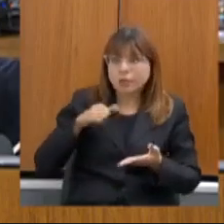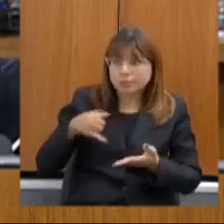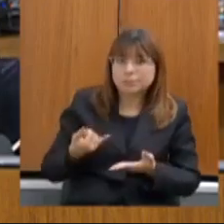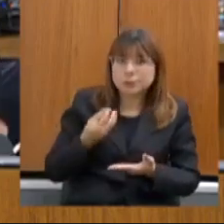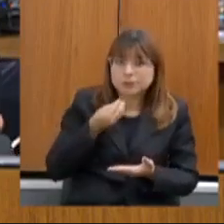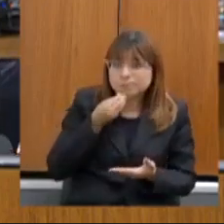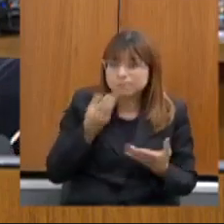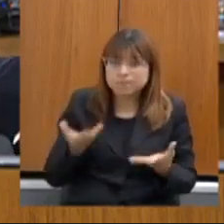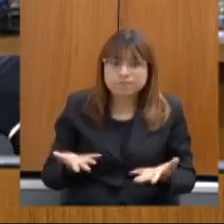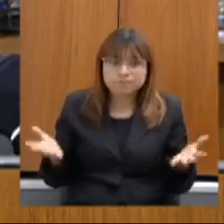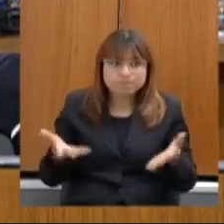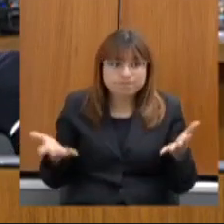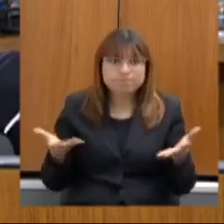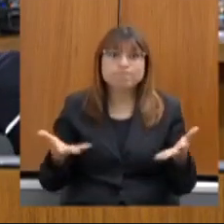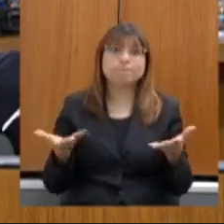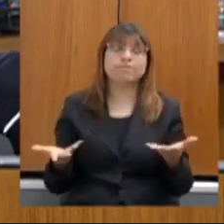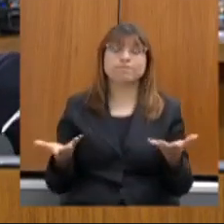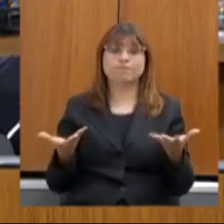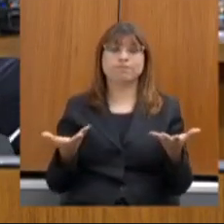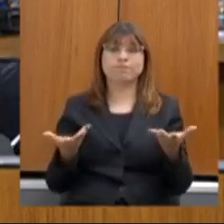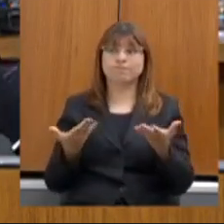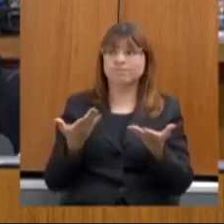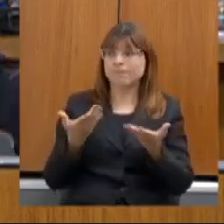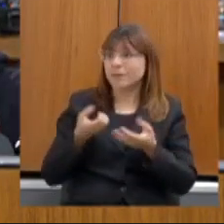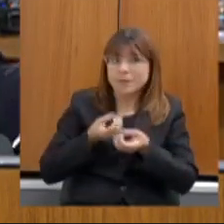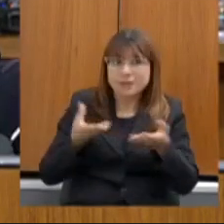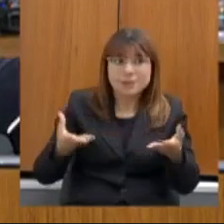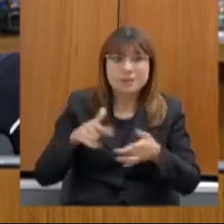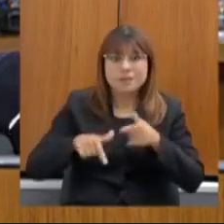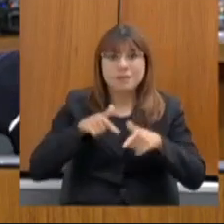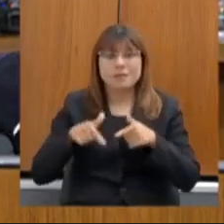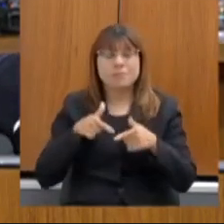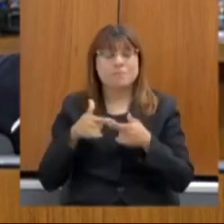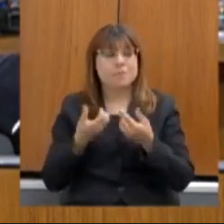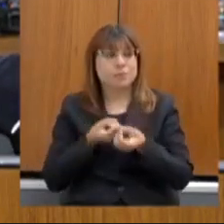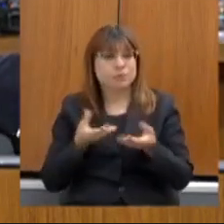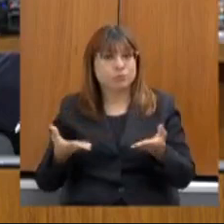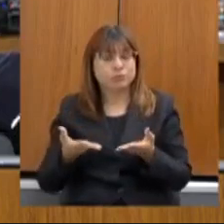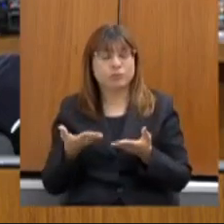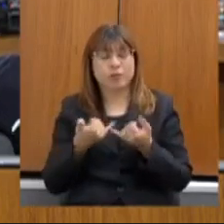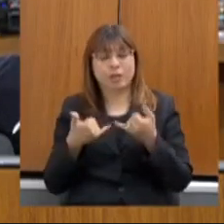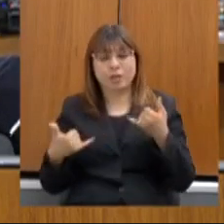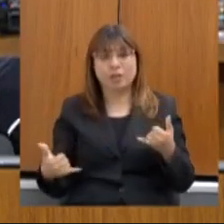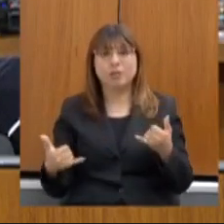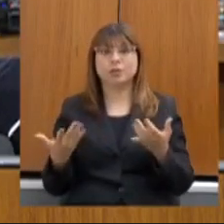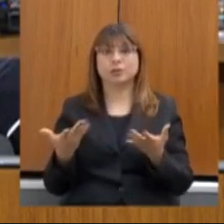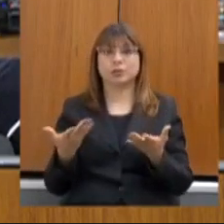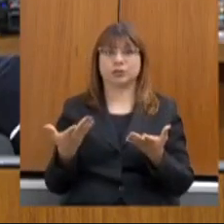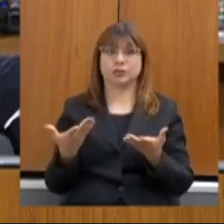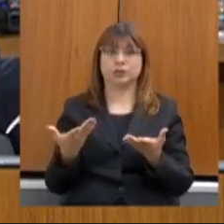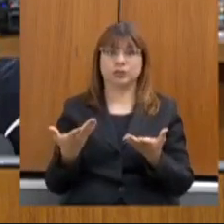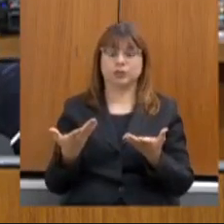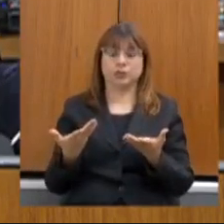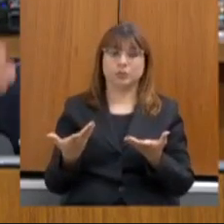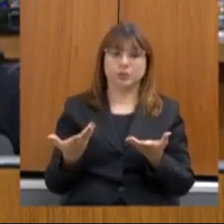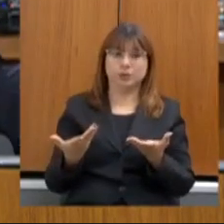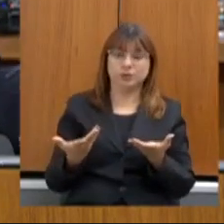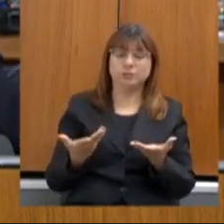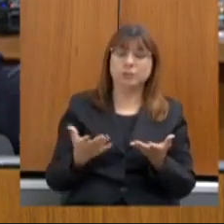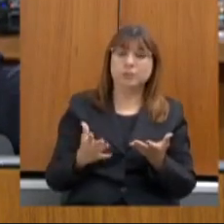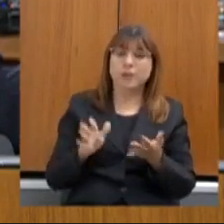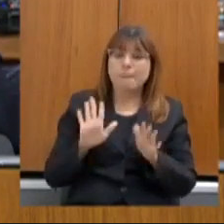de alavancar né esses empregos de gerar energia é limpa